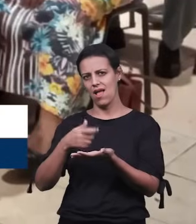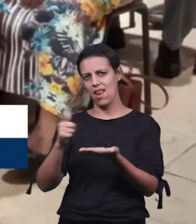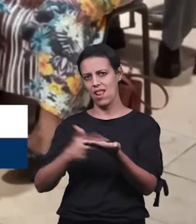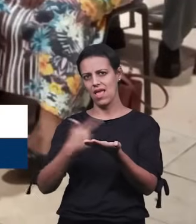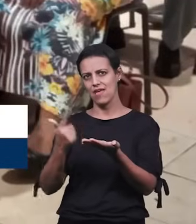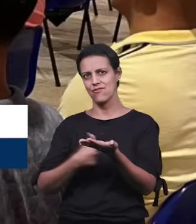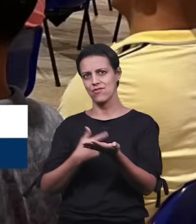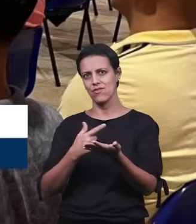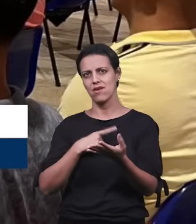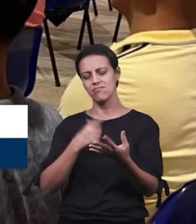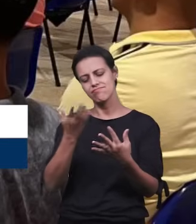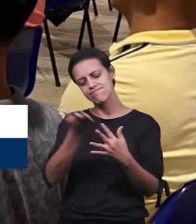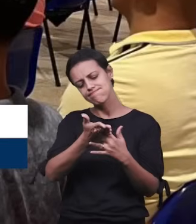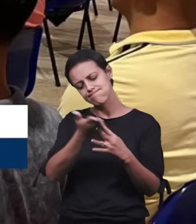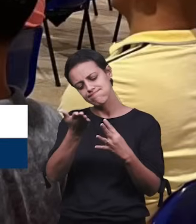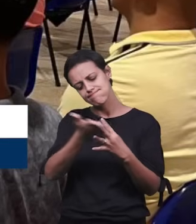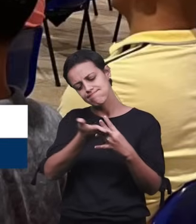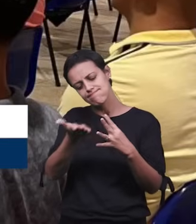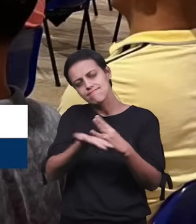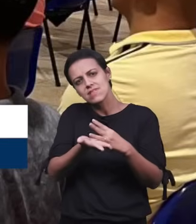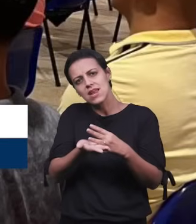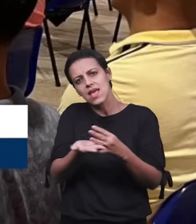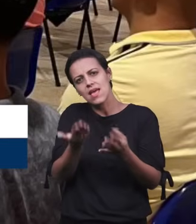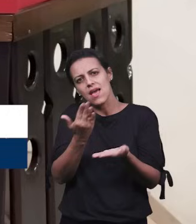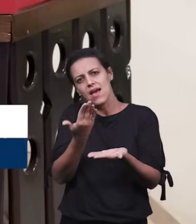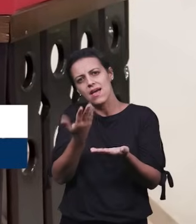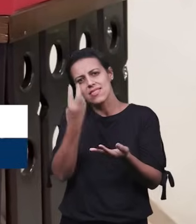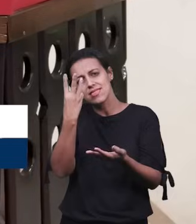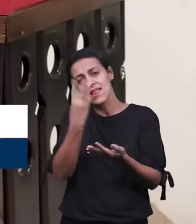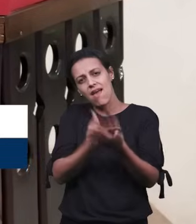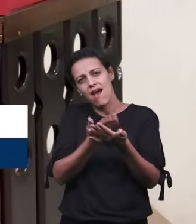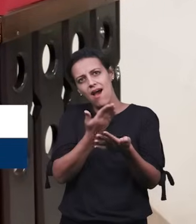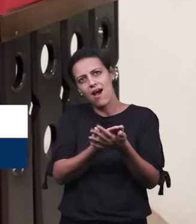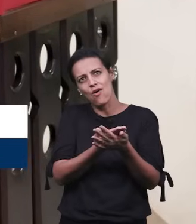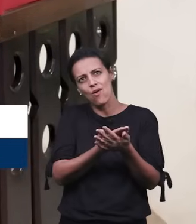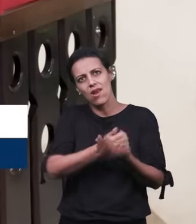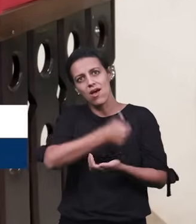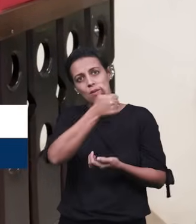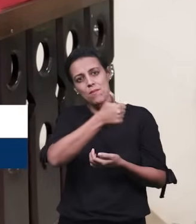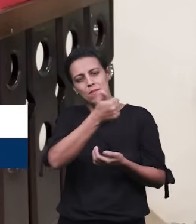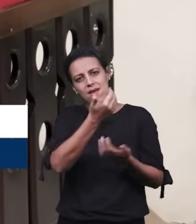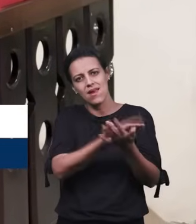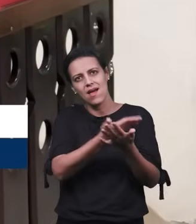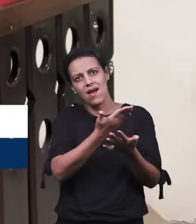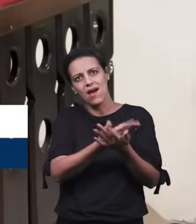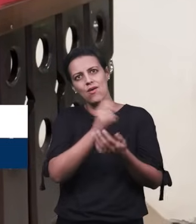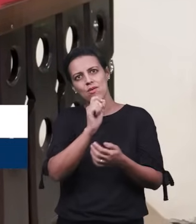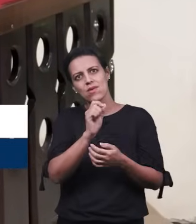o livro em 3 aulas. Hoje, demos a primeira aula,